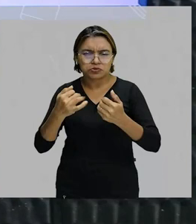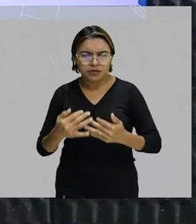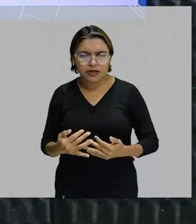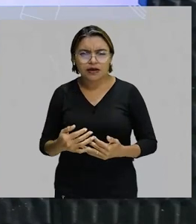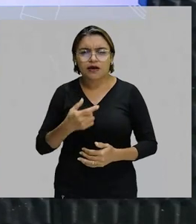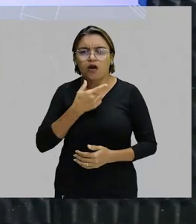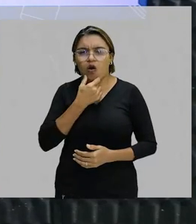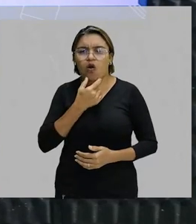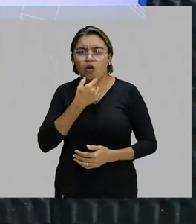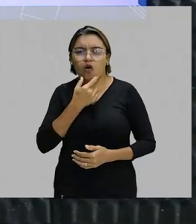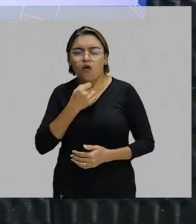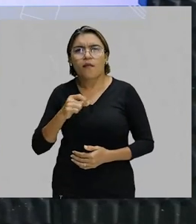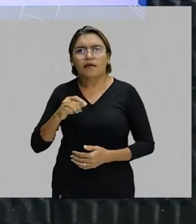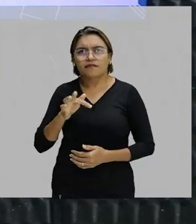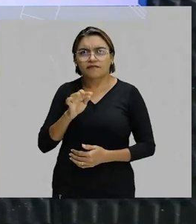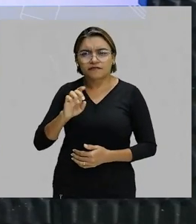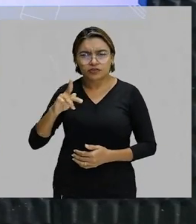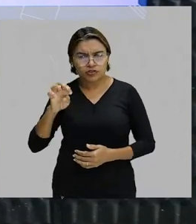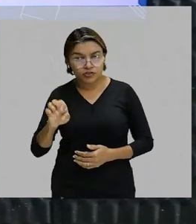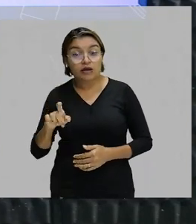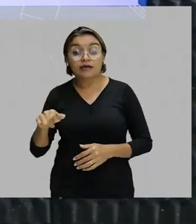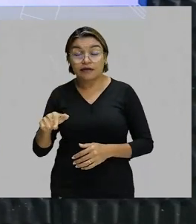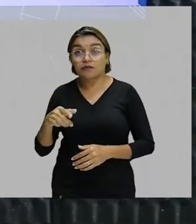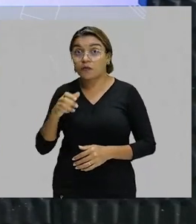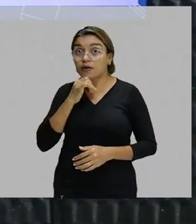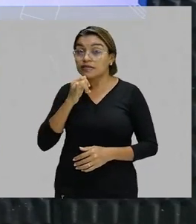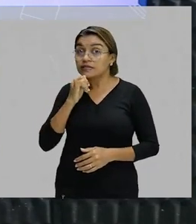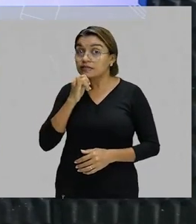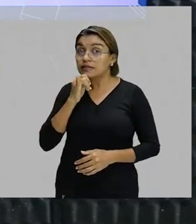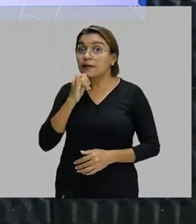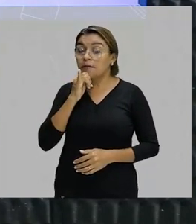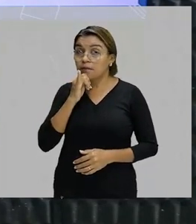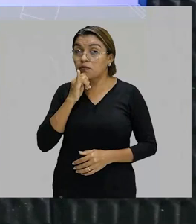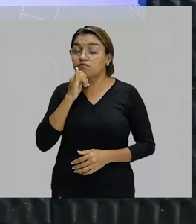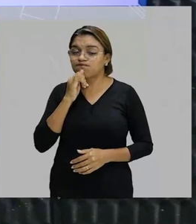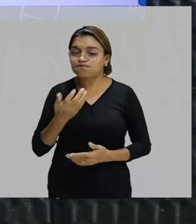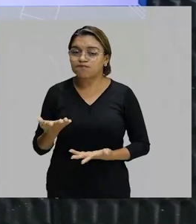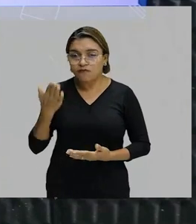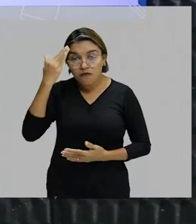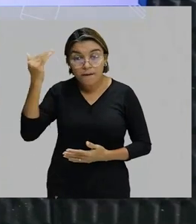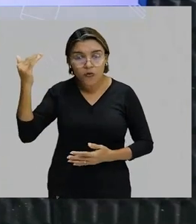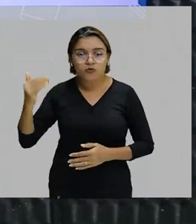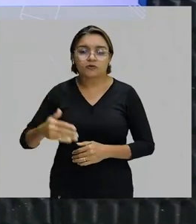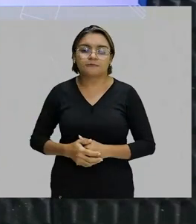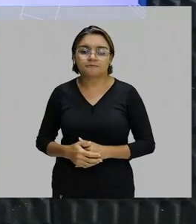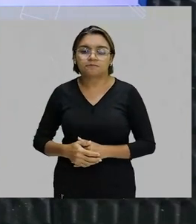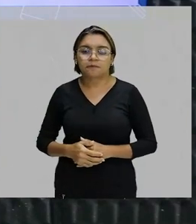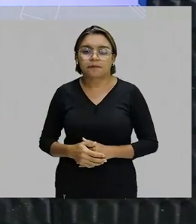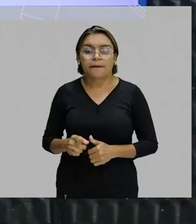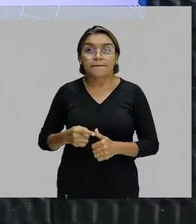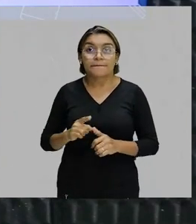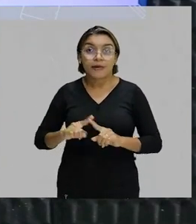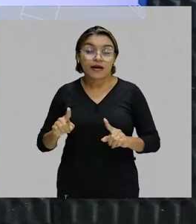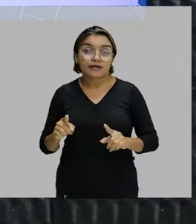ou menos o que que é uma teoria racial Esse é um exemplo muito clássico é uma das primeiras mas nessa aula de